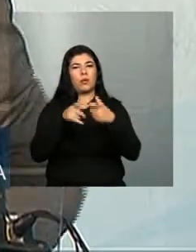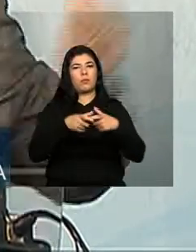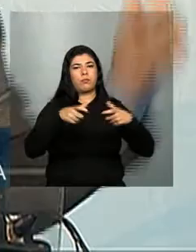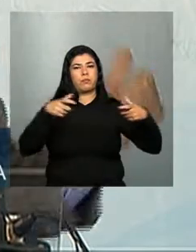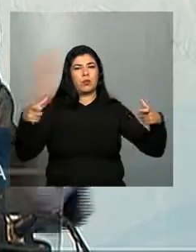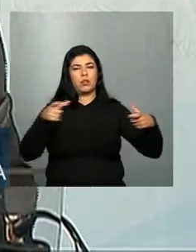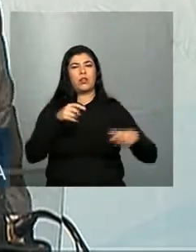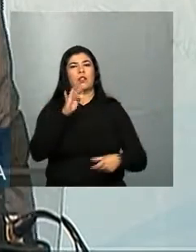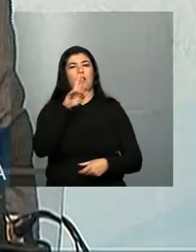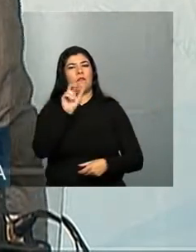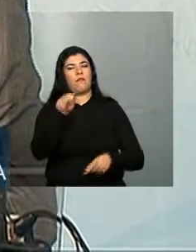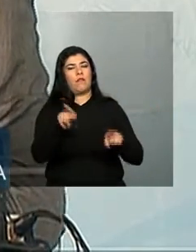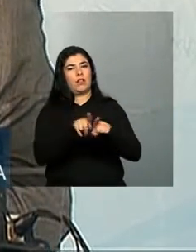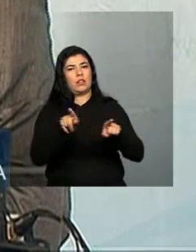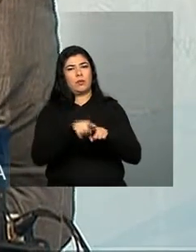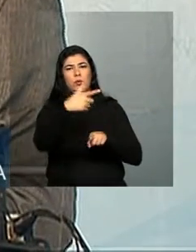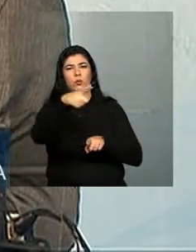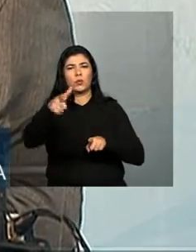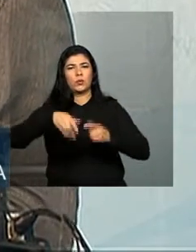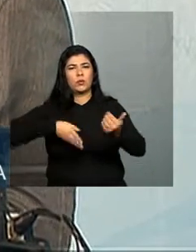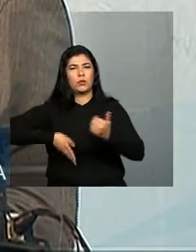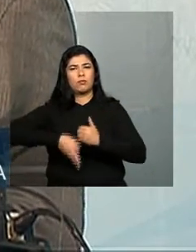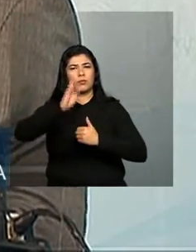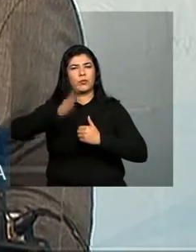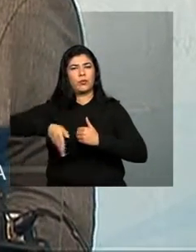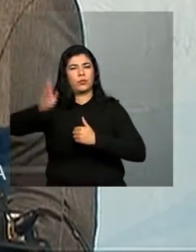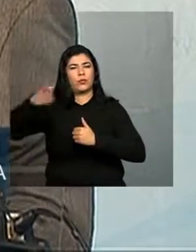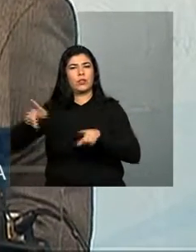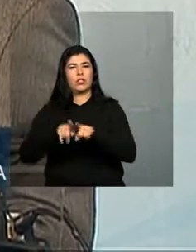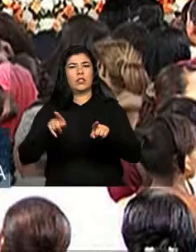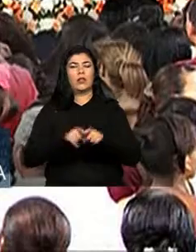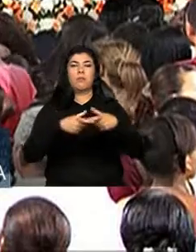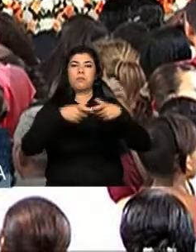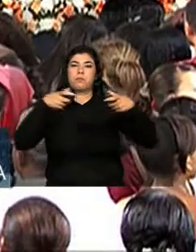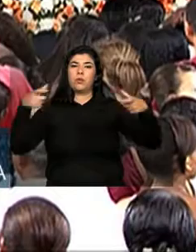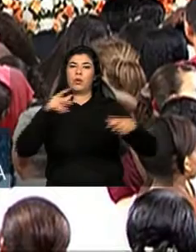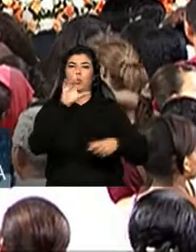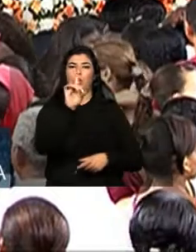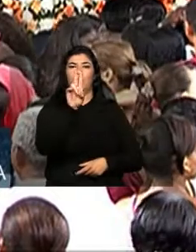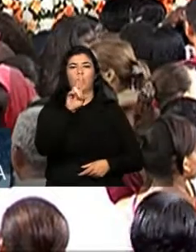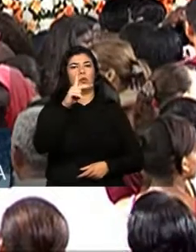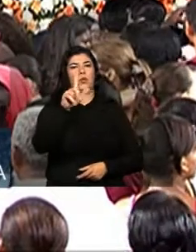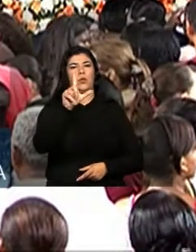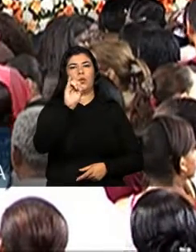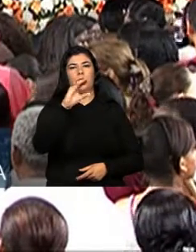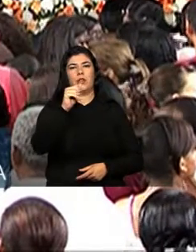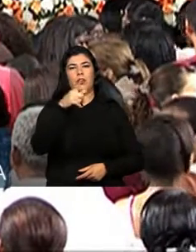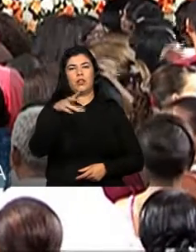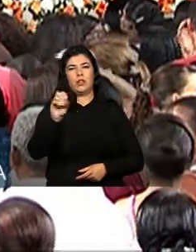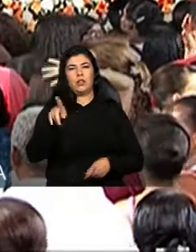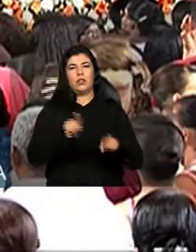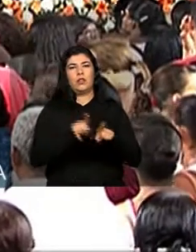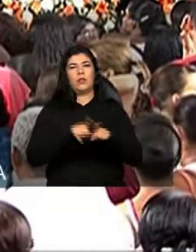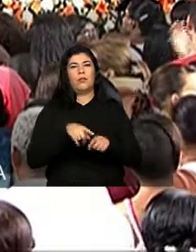A sua está sendo feita pela concessionária. E a duplicação norte do anel de Feira. A senhora acaba